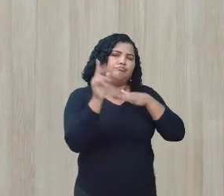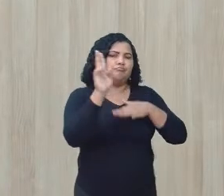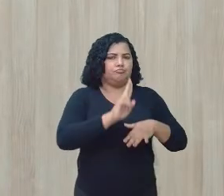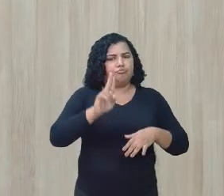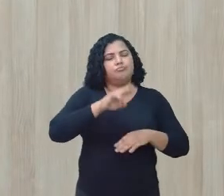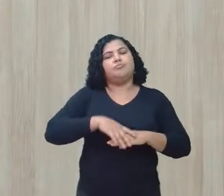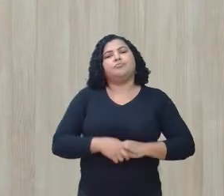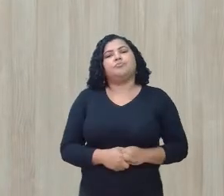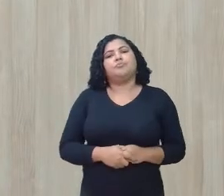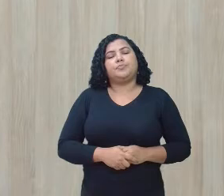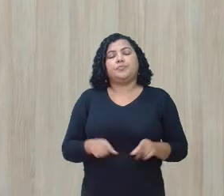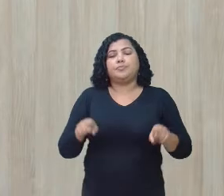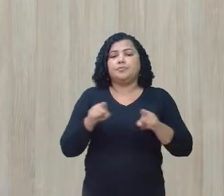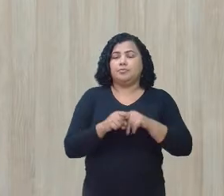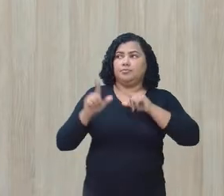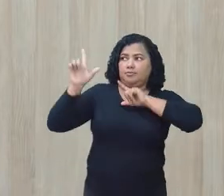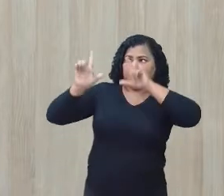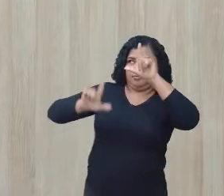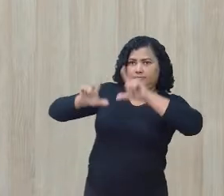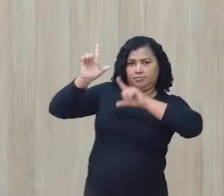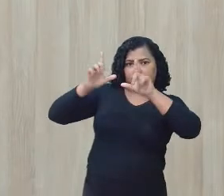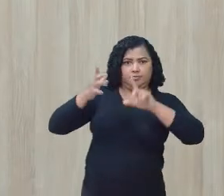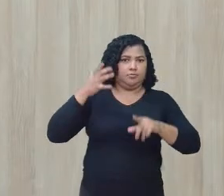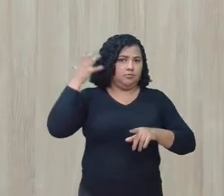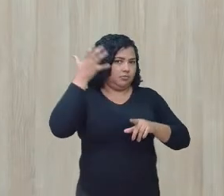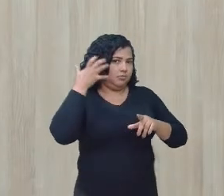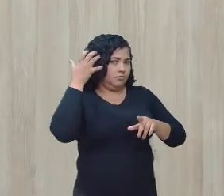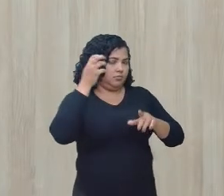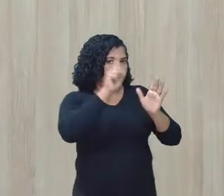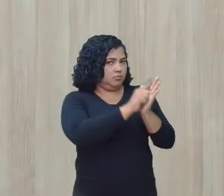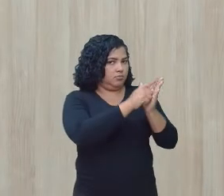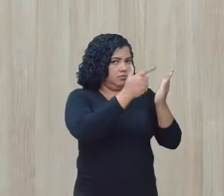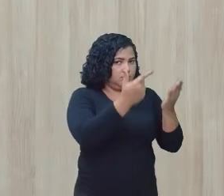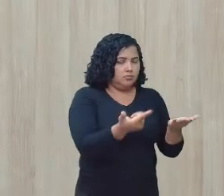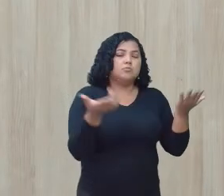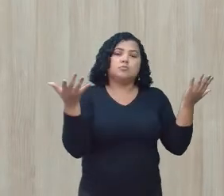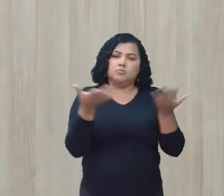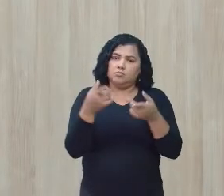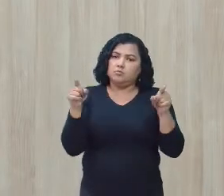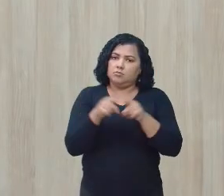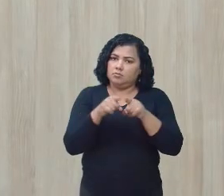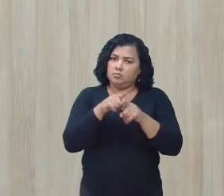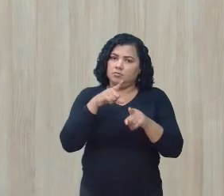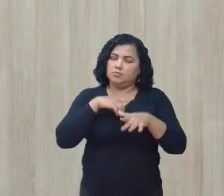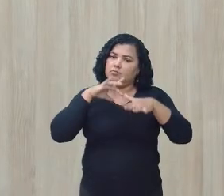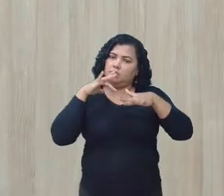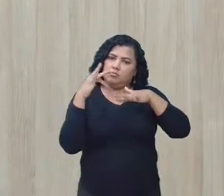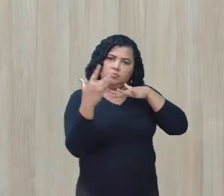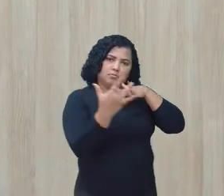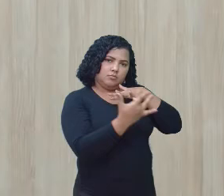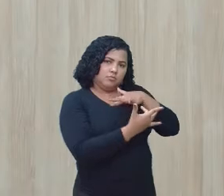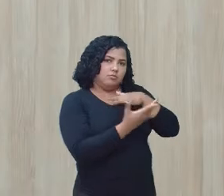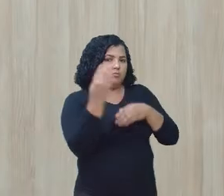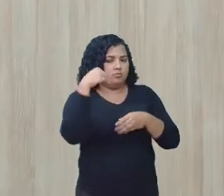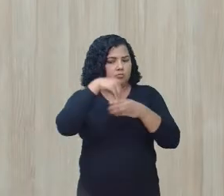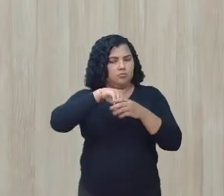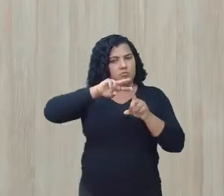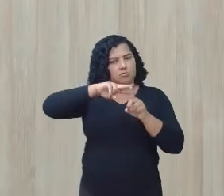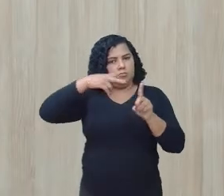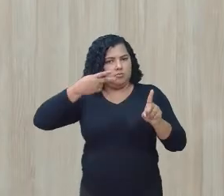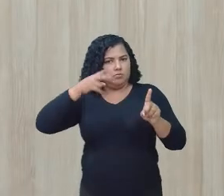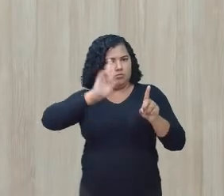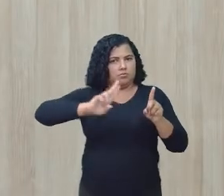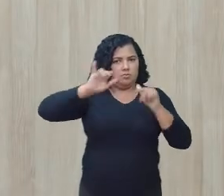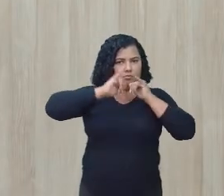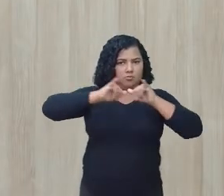Então, além da TV, além do jornal impresso, além do rádio, hoje em dia também as redes sociais são um meio onde circulam